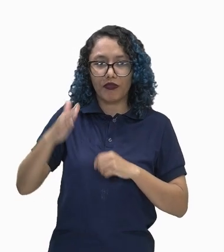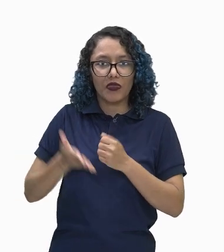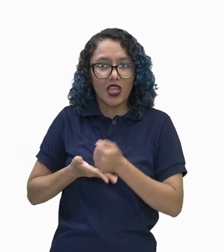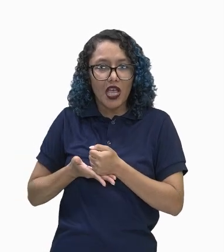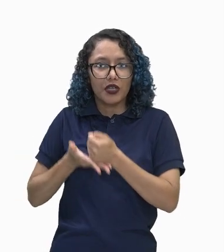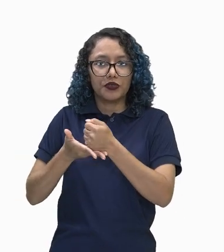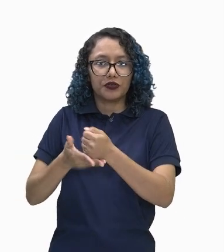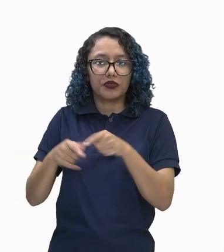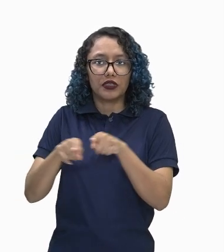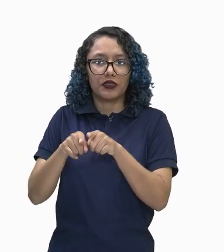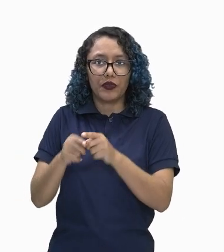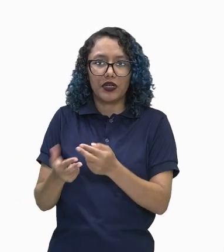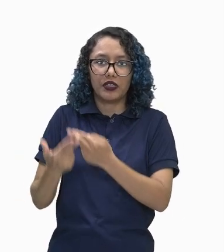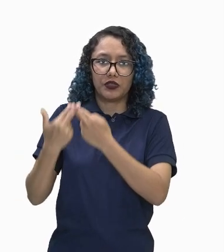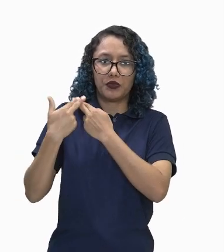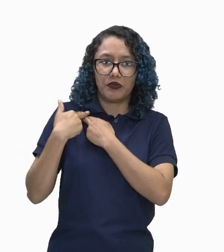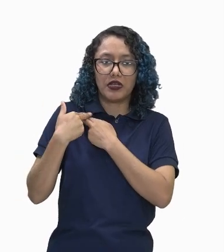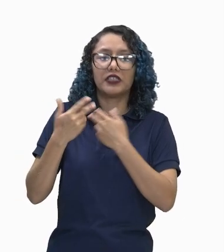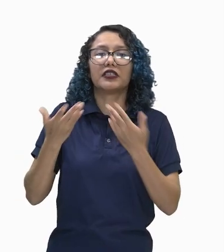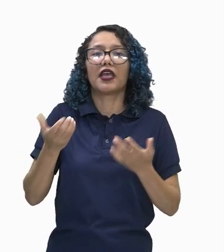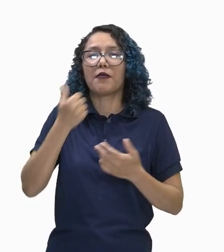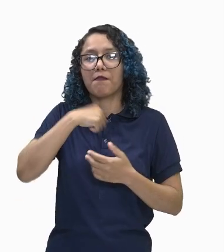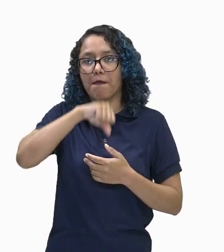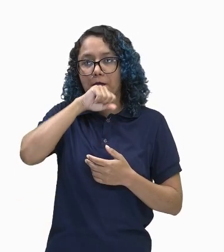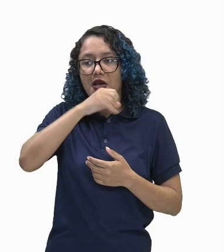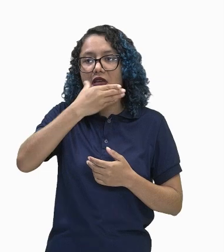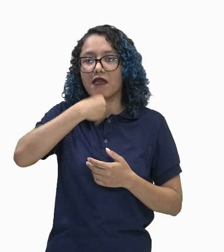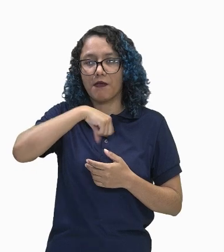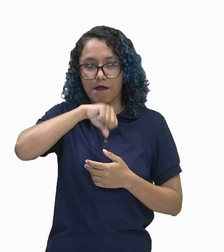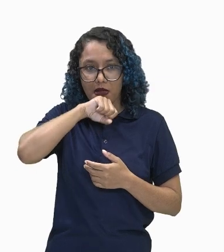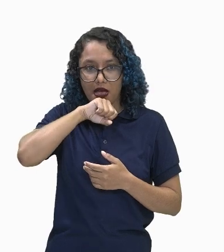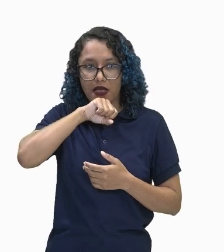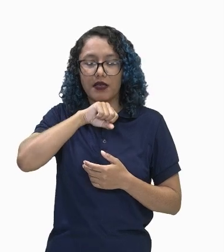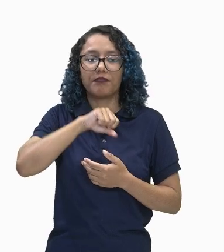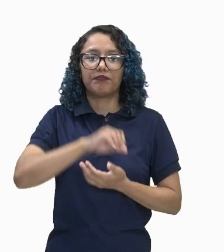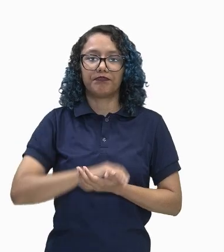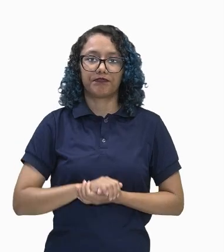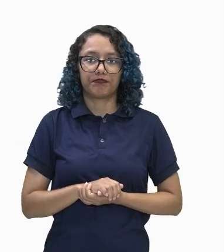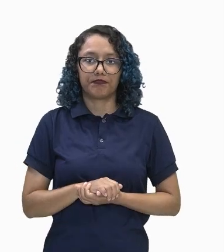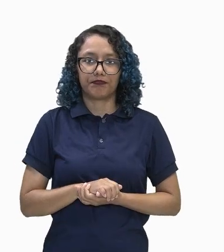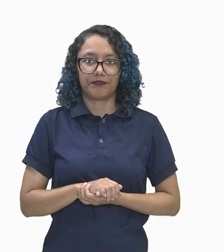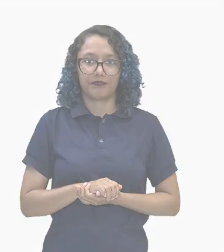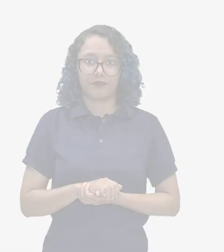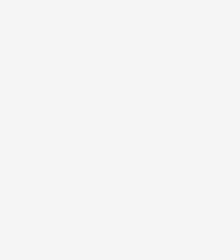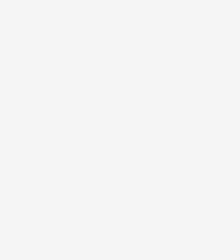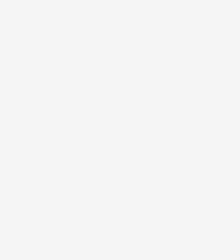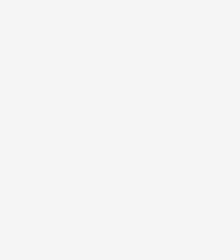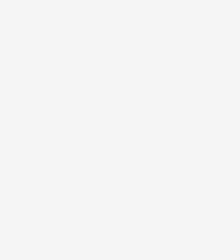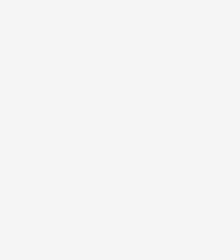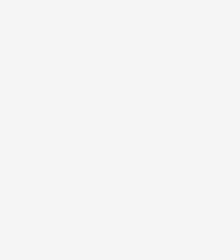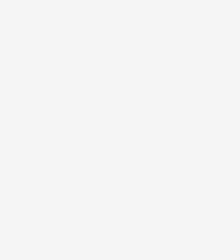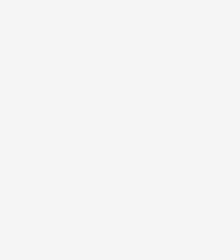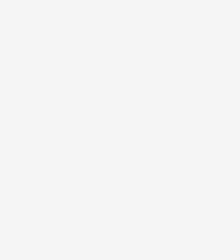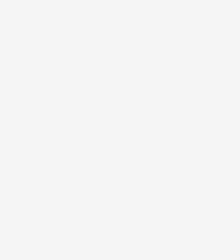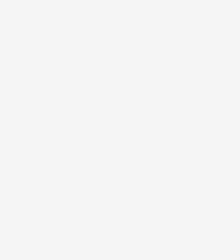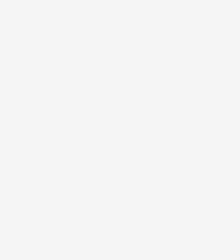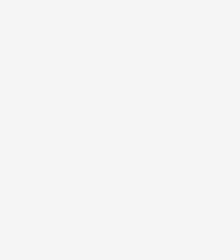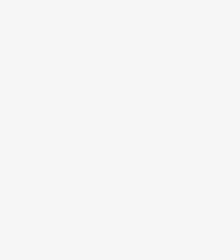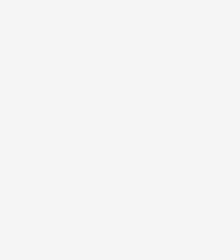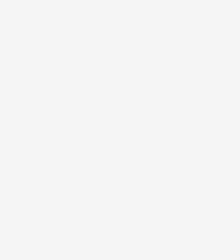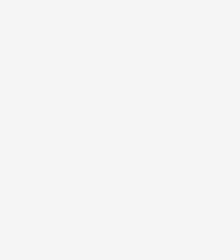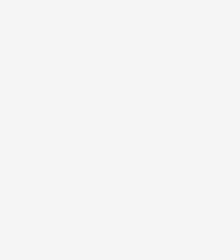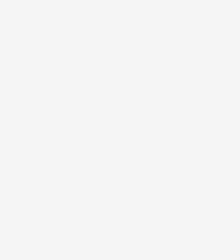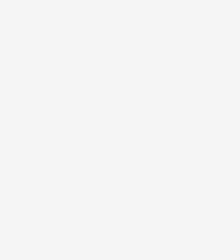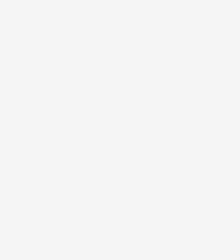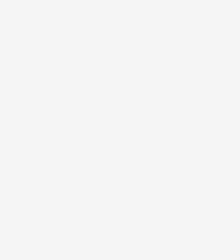responsabilidade de seus pais. Este, né, é a lei que